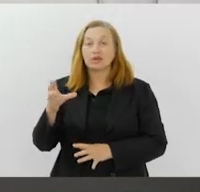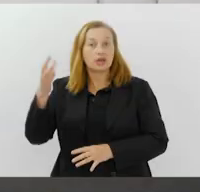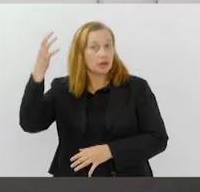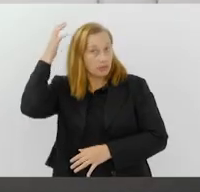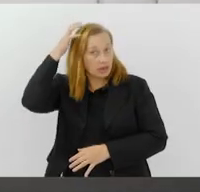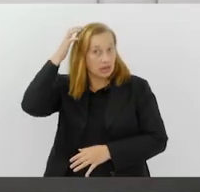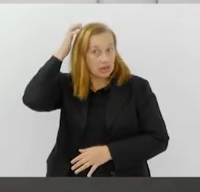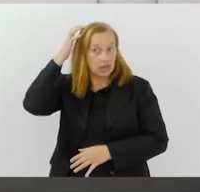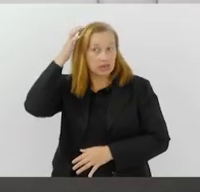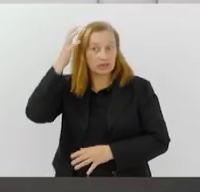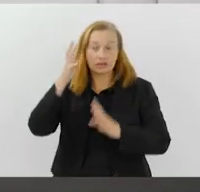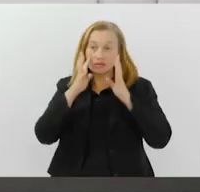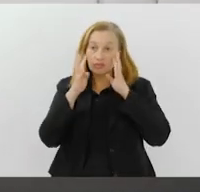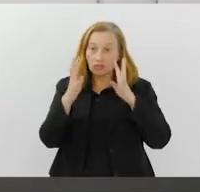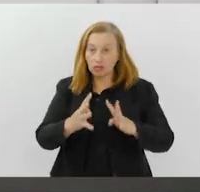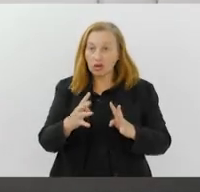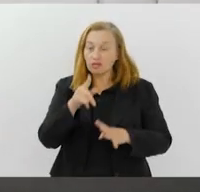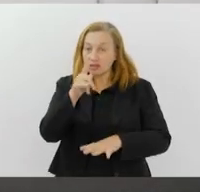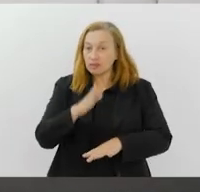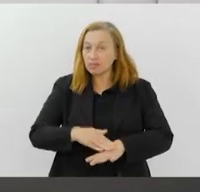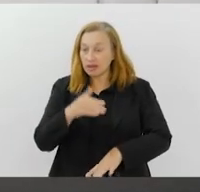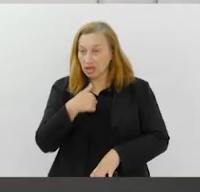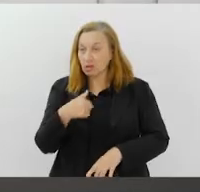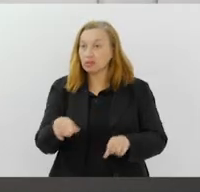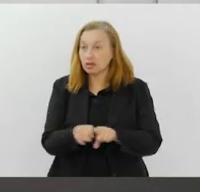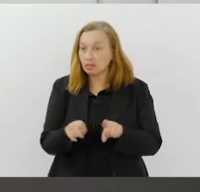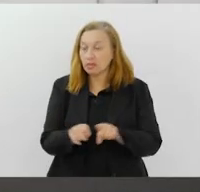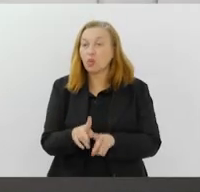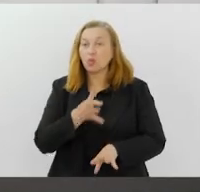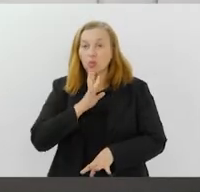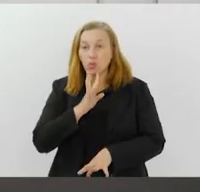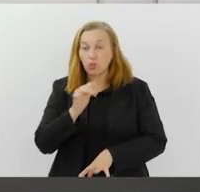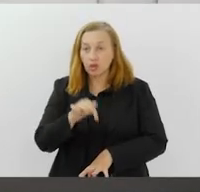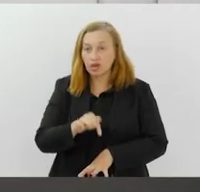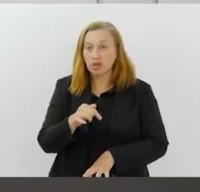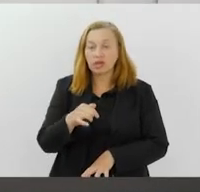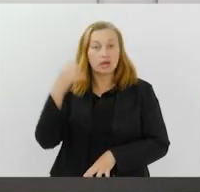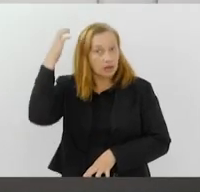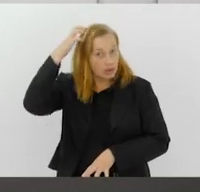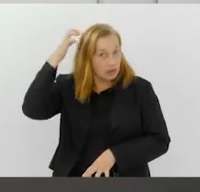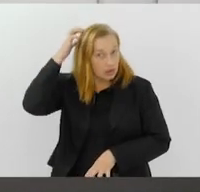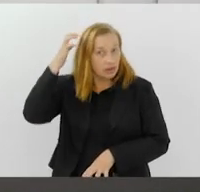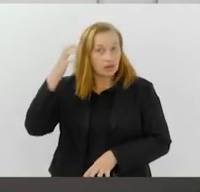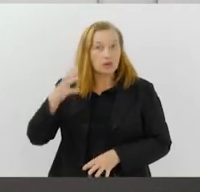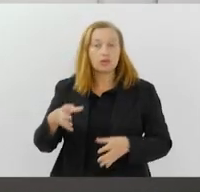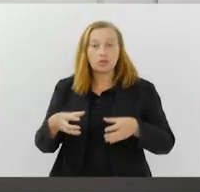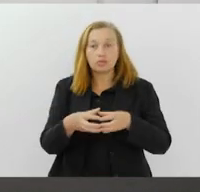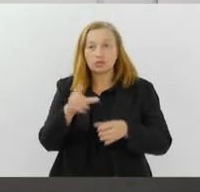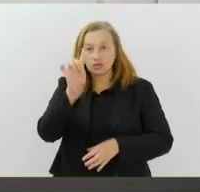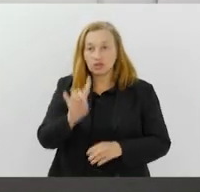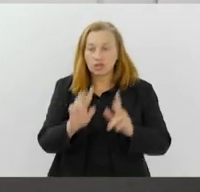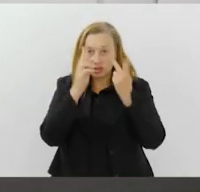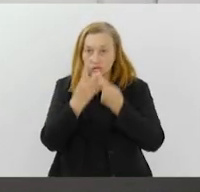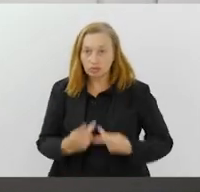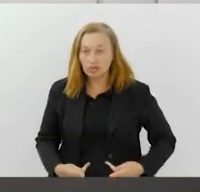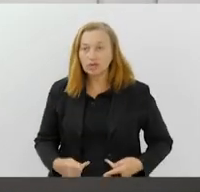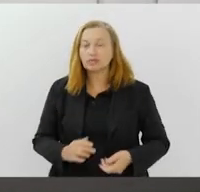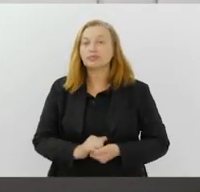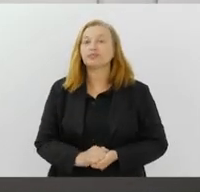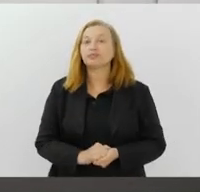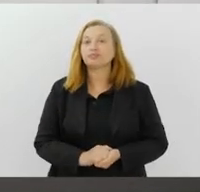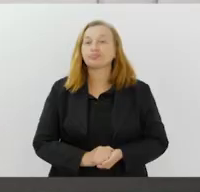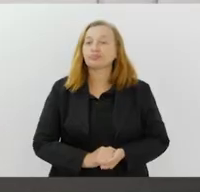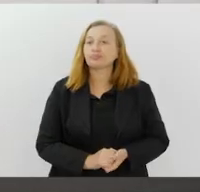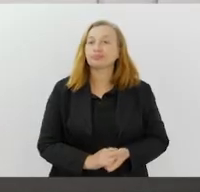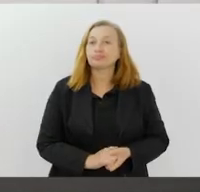você inclusive muito mais mas eu também conhecia a Mariel aqui na comissão de direitos humanos no tempo que o freixo presidia eles